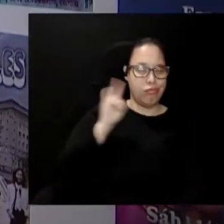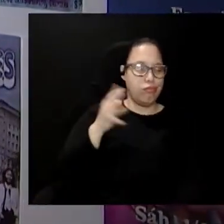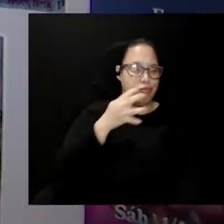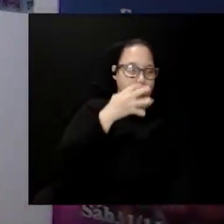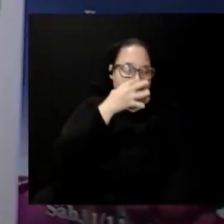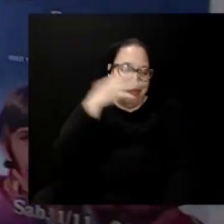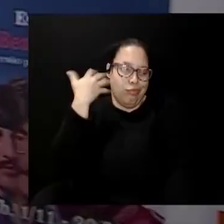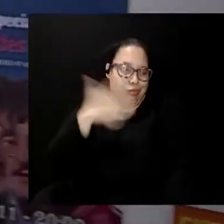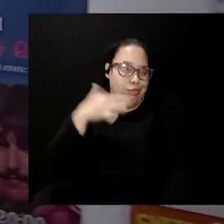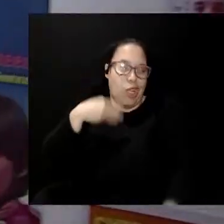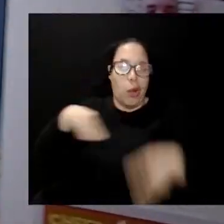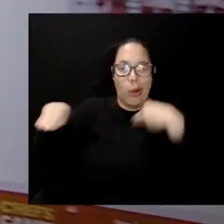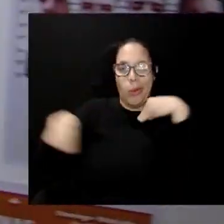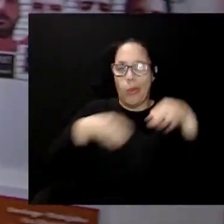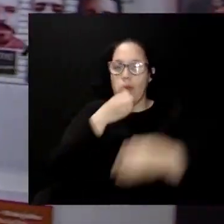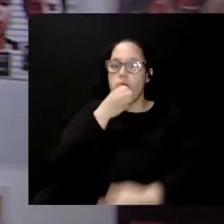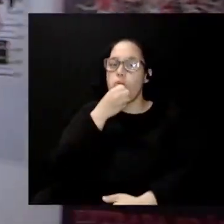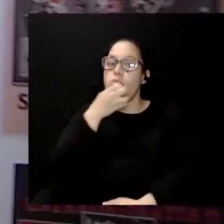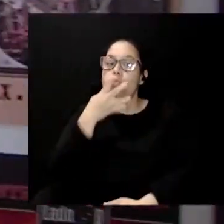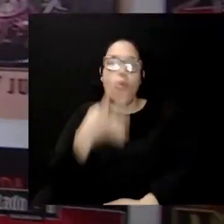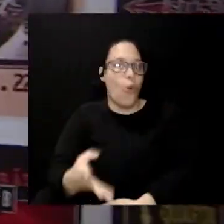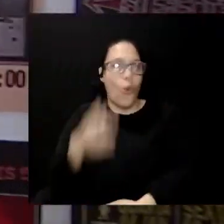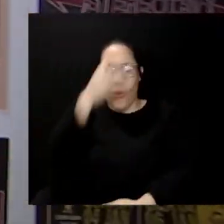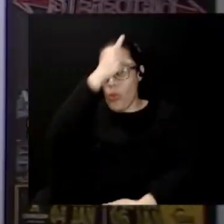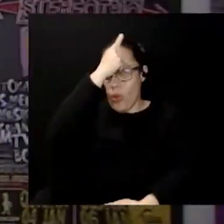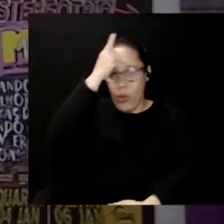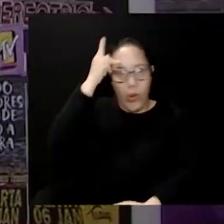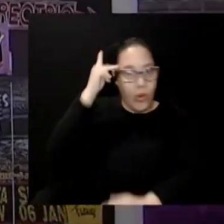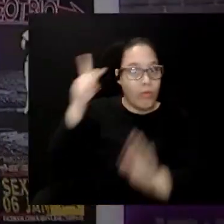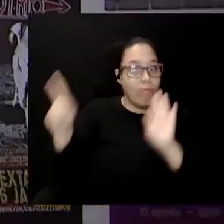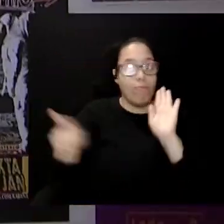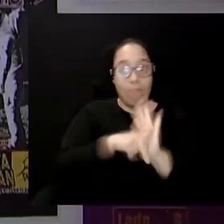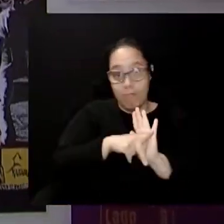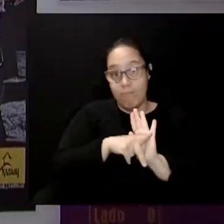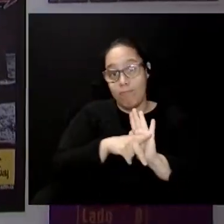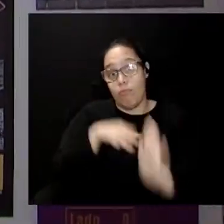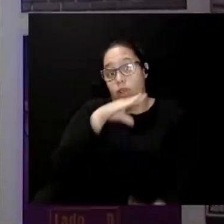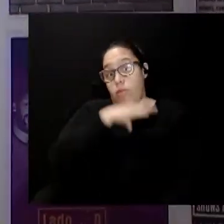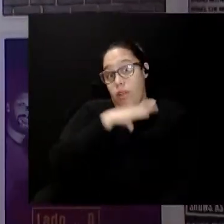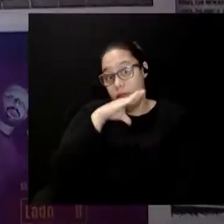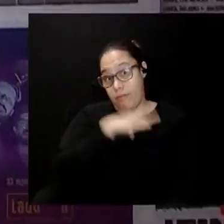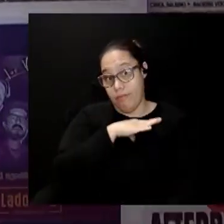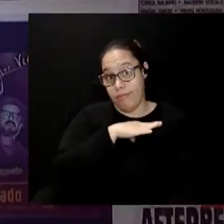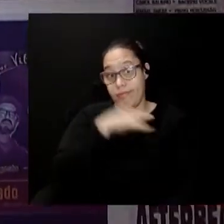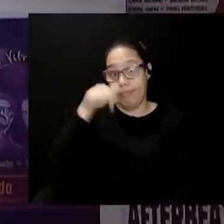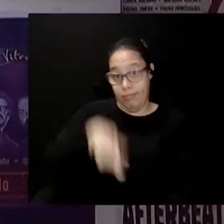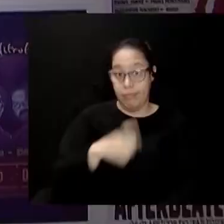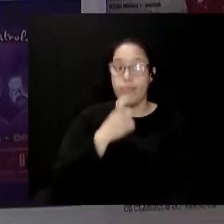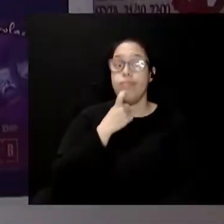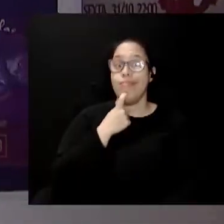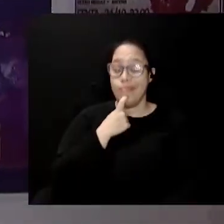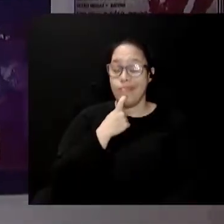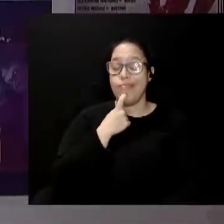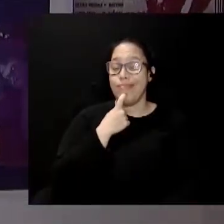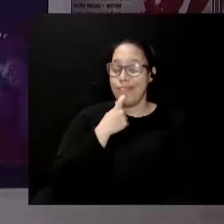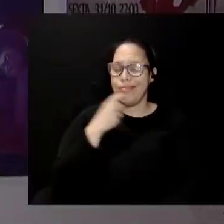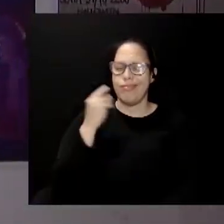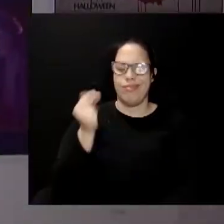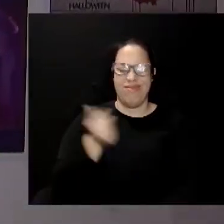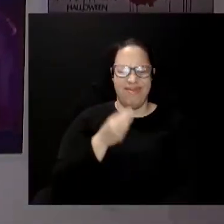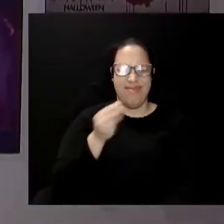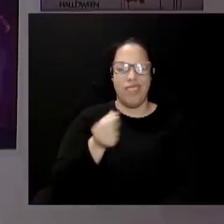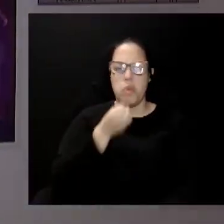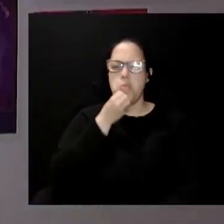e feita por pessoas da própria cidade. Aqui em Campinas a gente tem muitos bons músicos